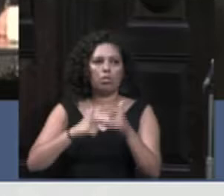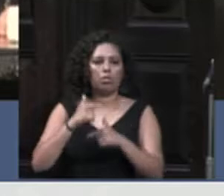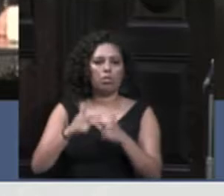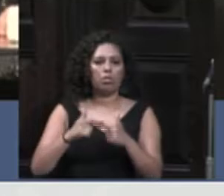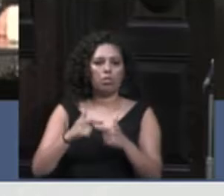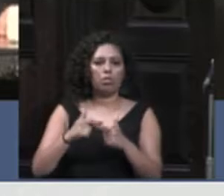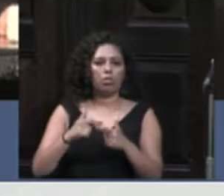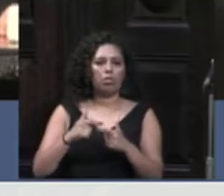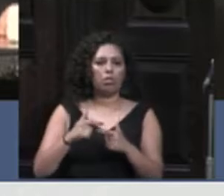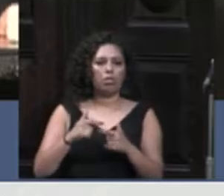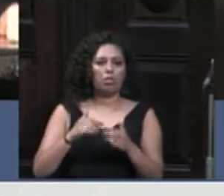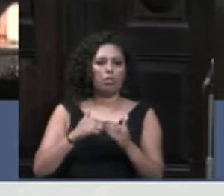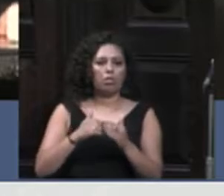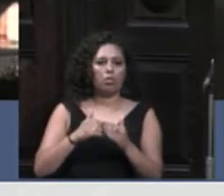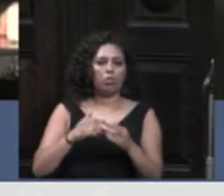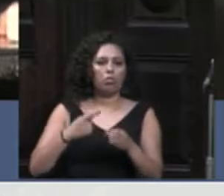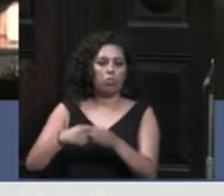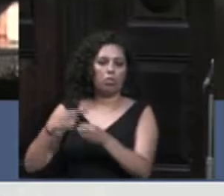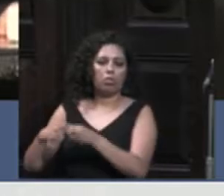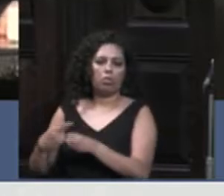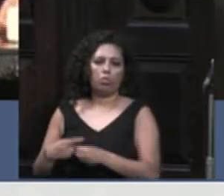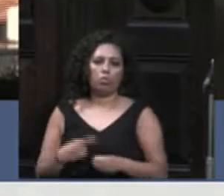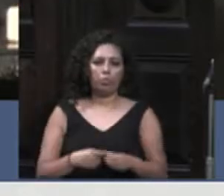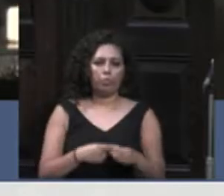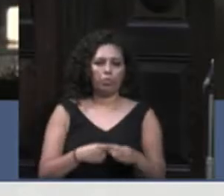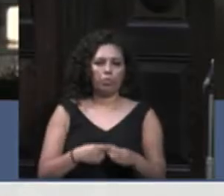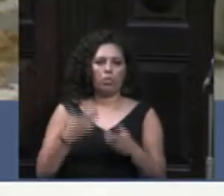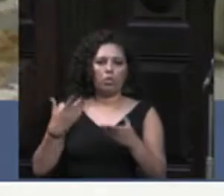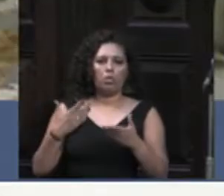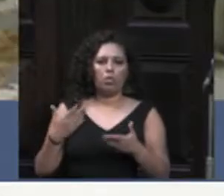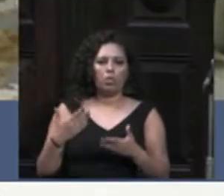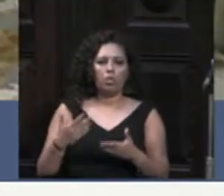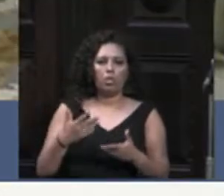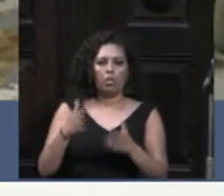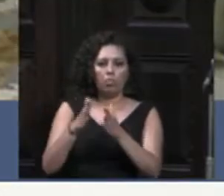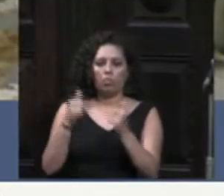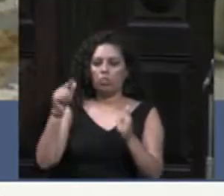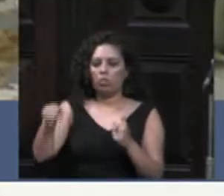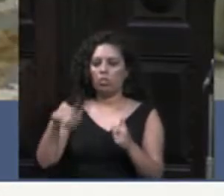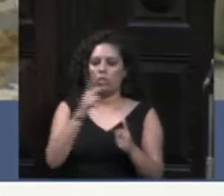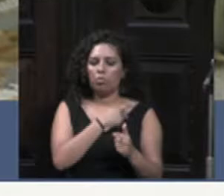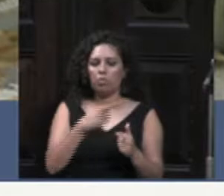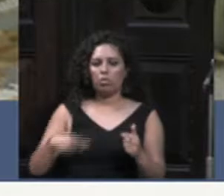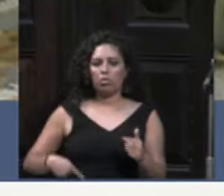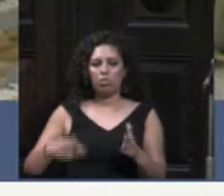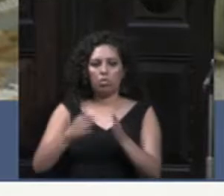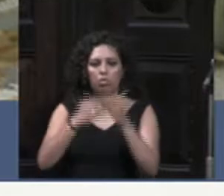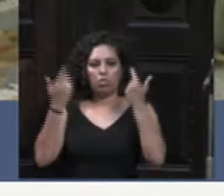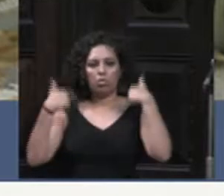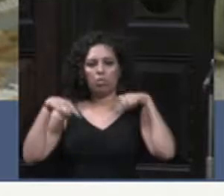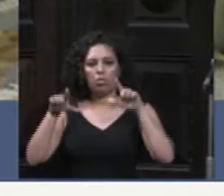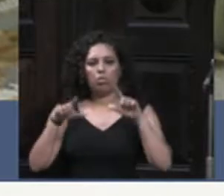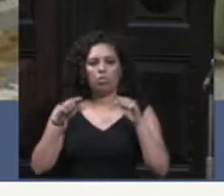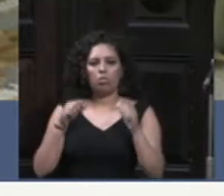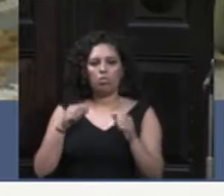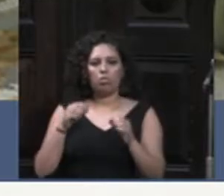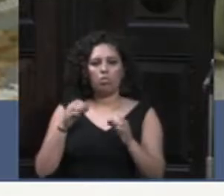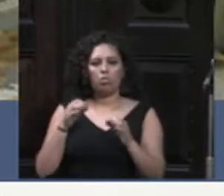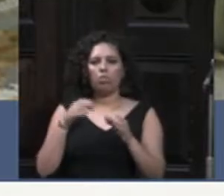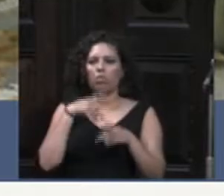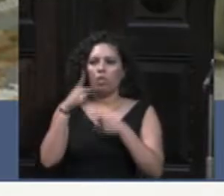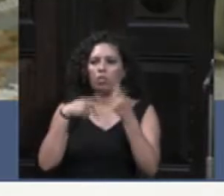Deputado Dico. Senhor presidente, eu queria que a presidência dessa casa oficiasse o